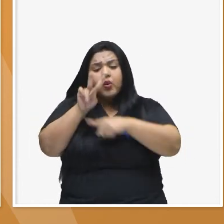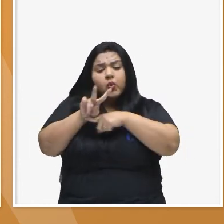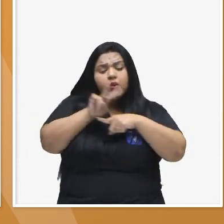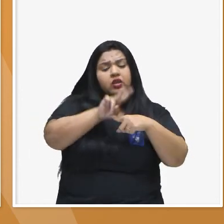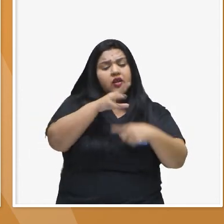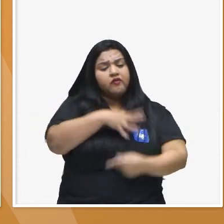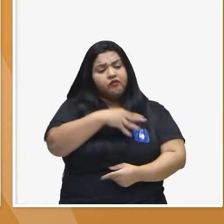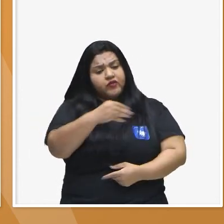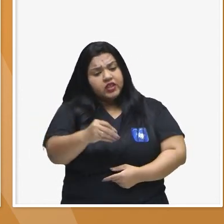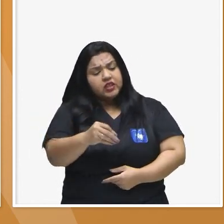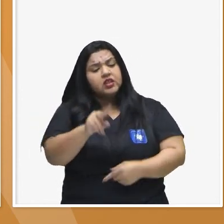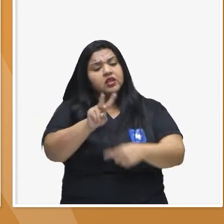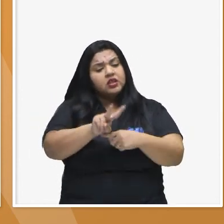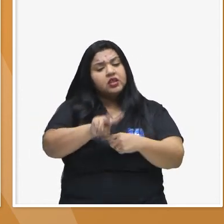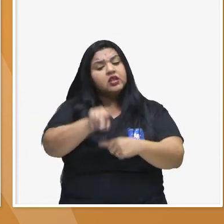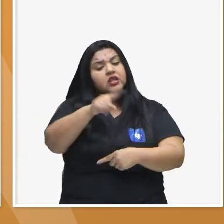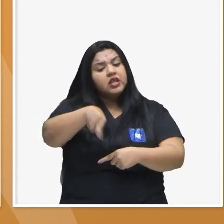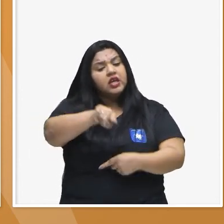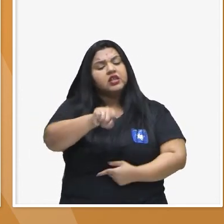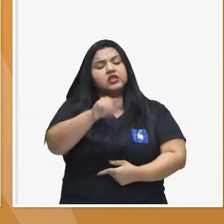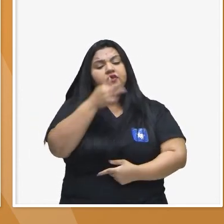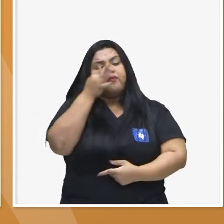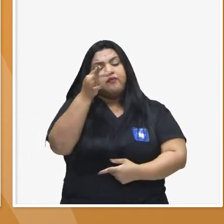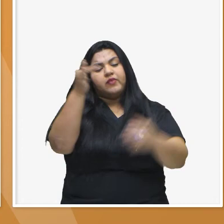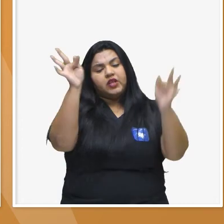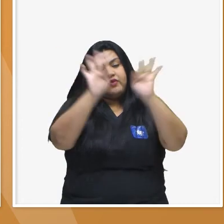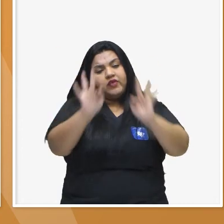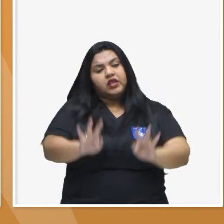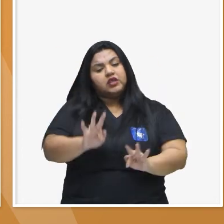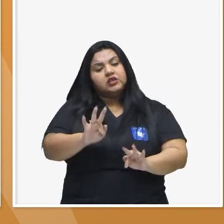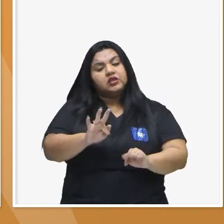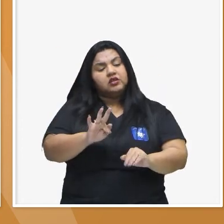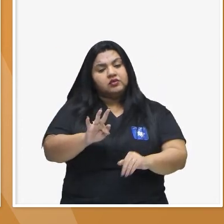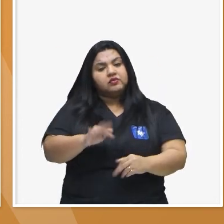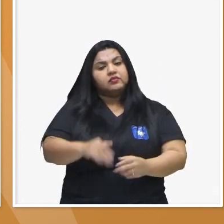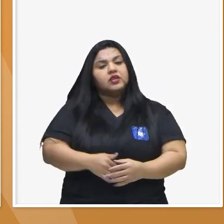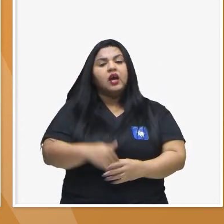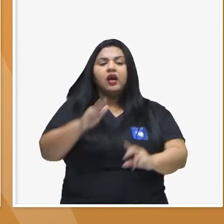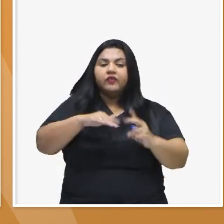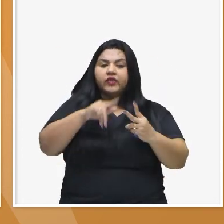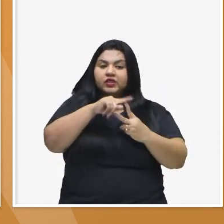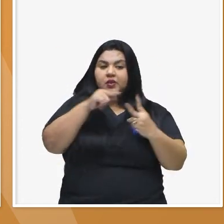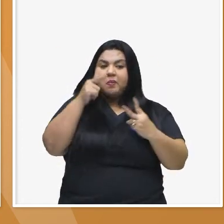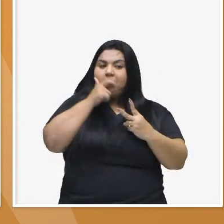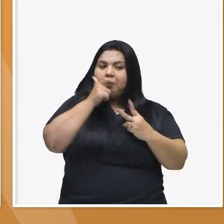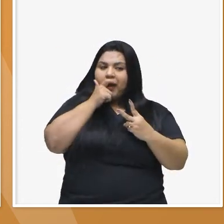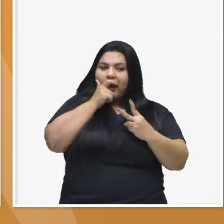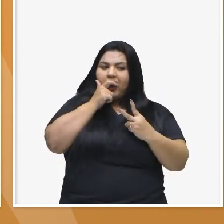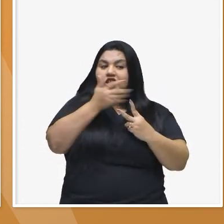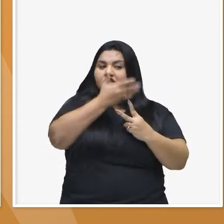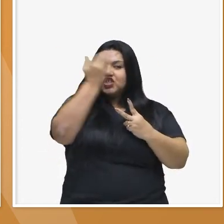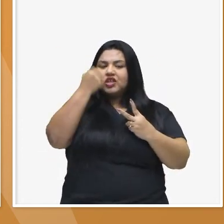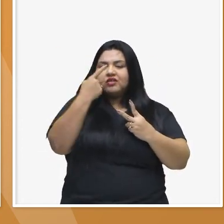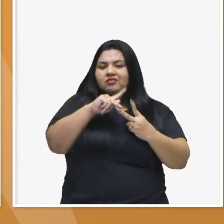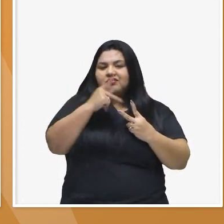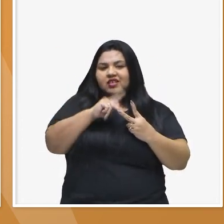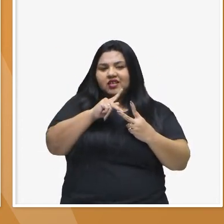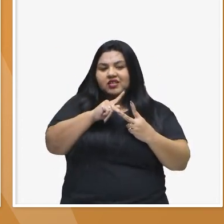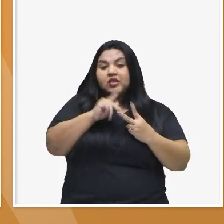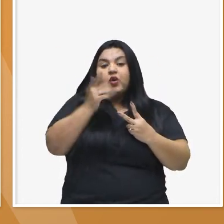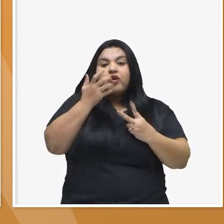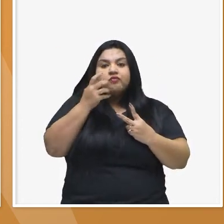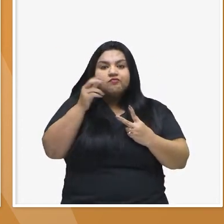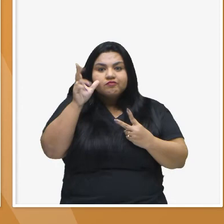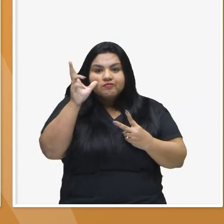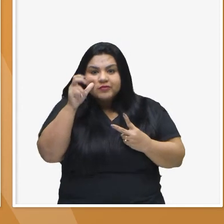criar seus filhos, e eles têm que ser felizes agora. E você, às vezes, até esquece de você mesmo. Né? Então, você